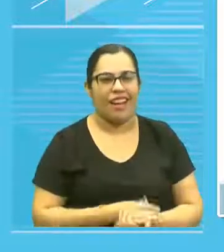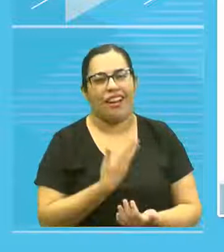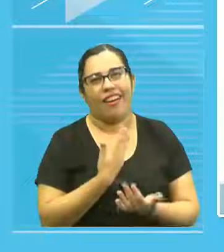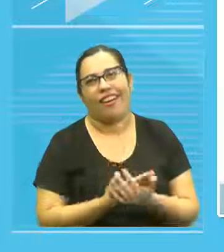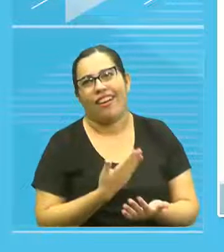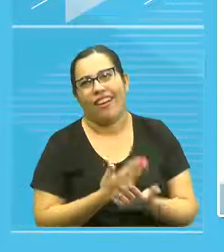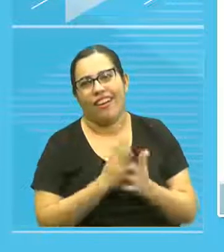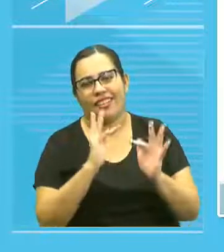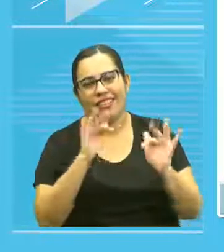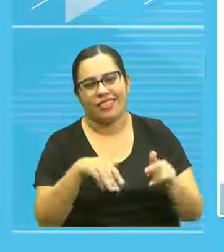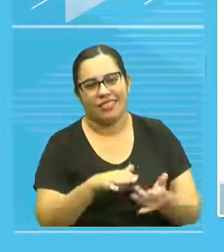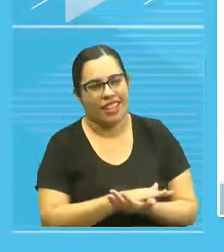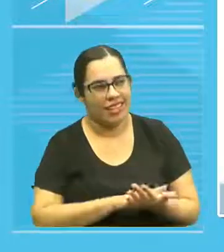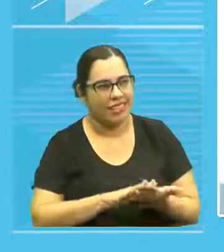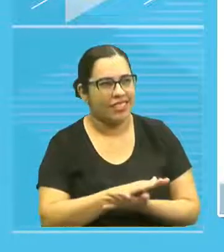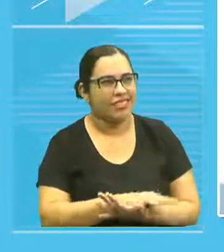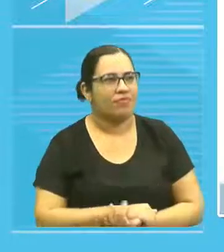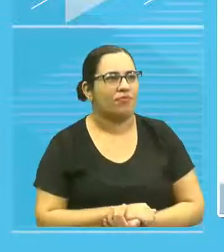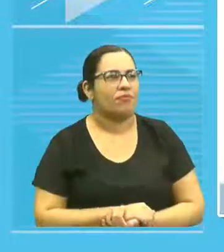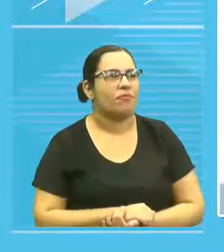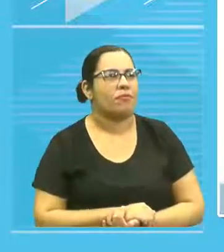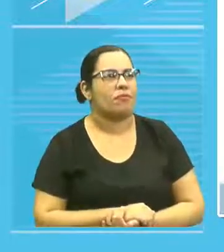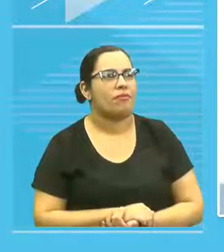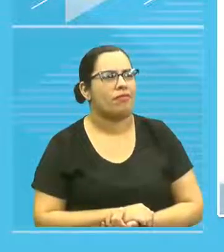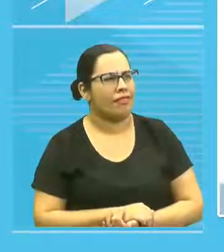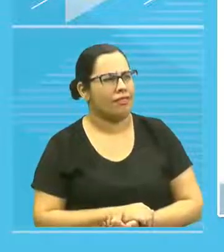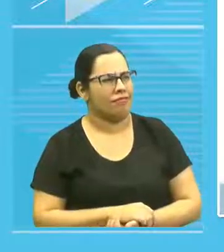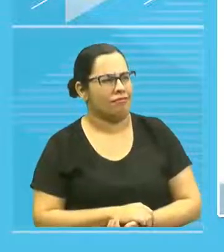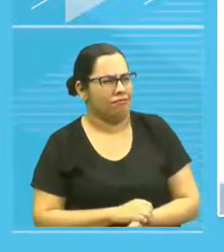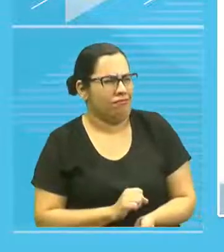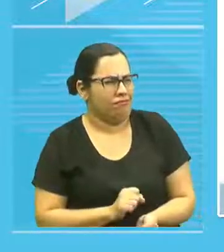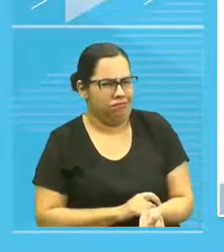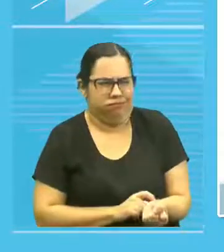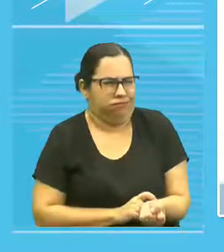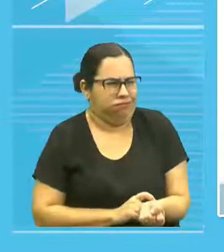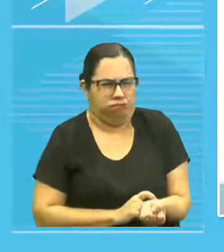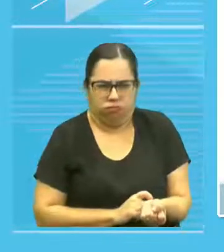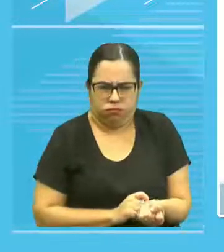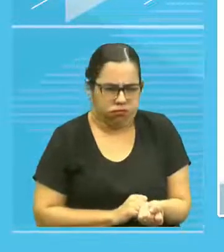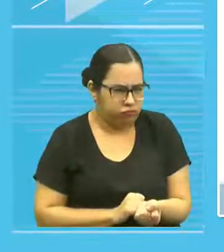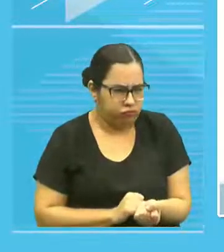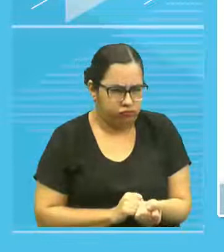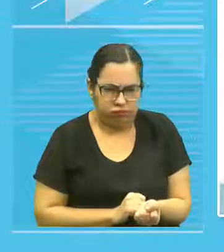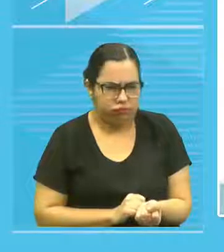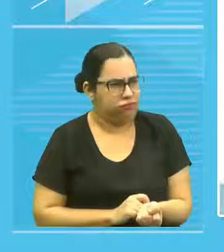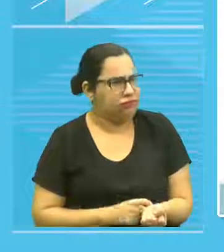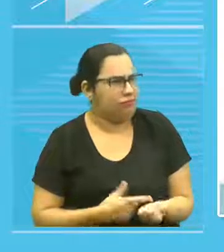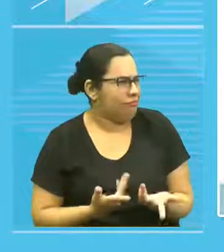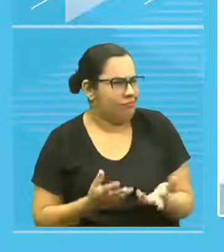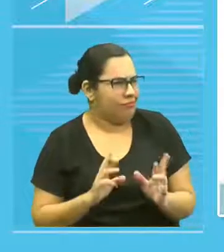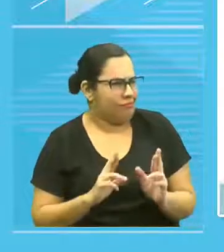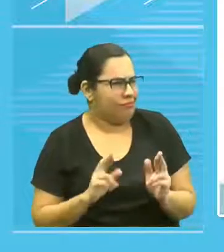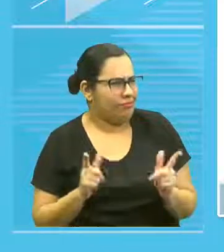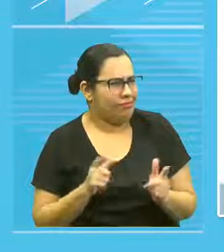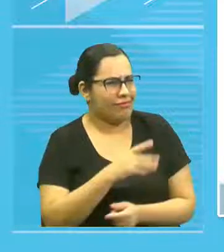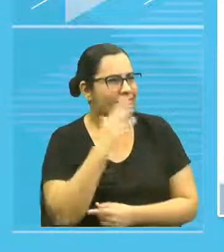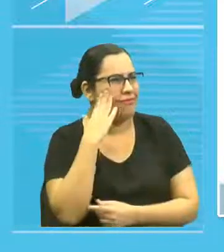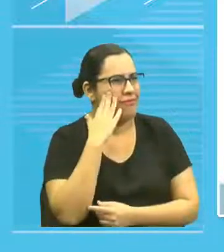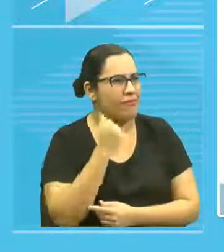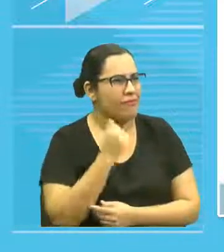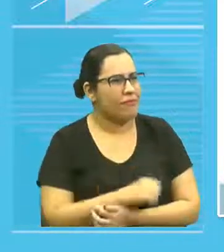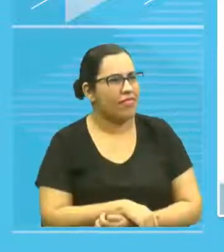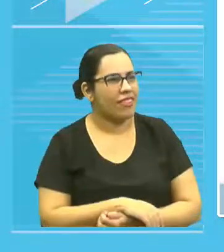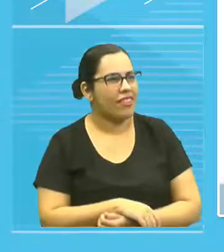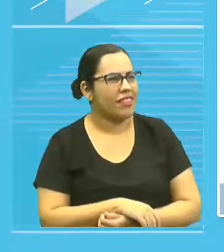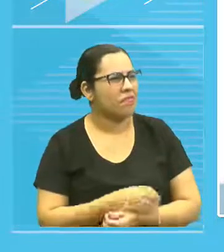termina eu acho que não sei não som de raiva duas tu sabe